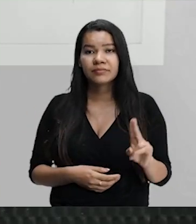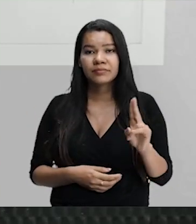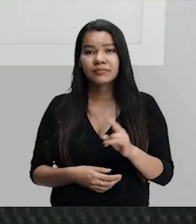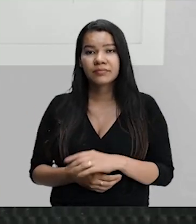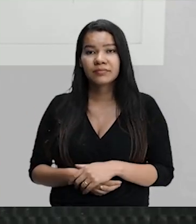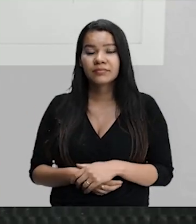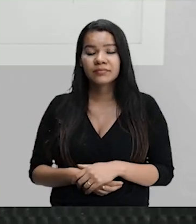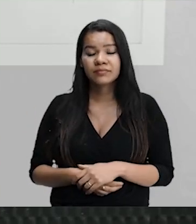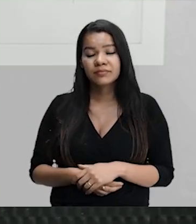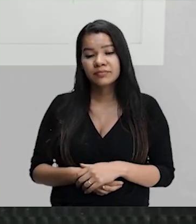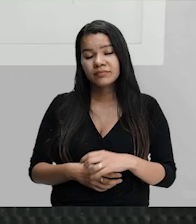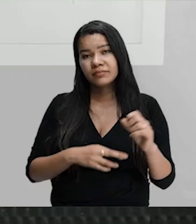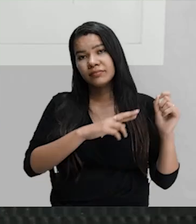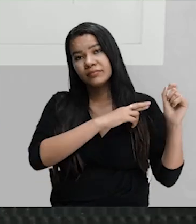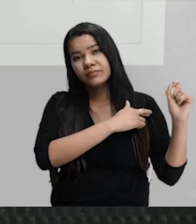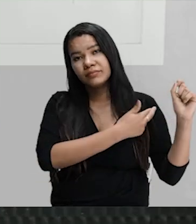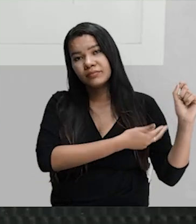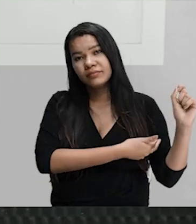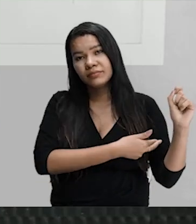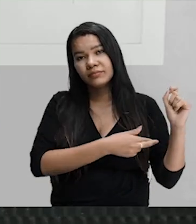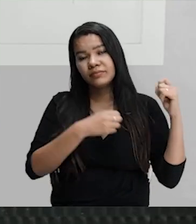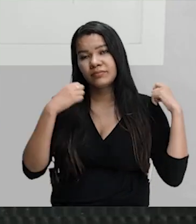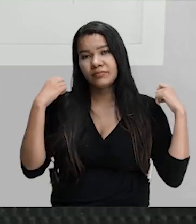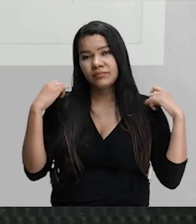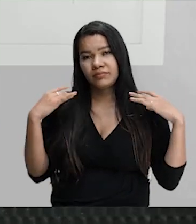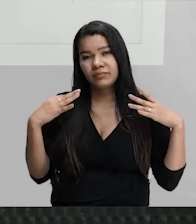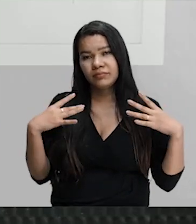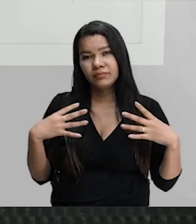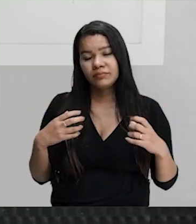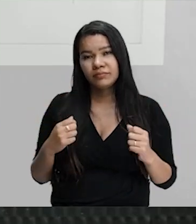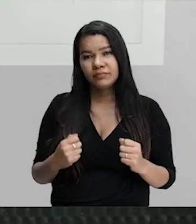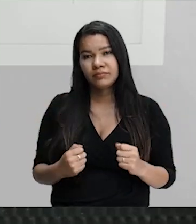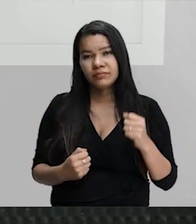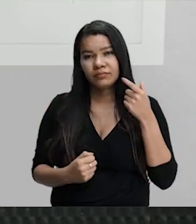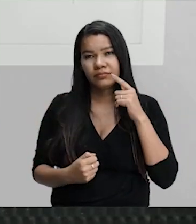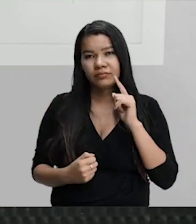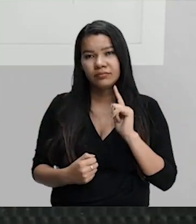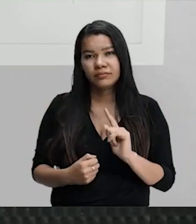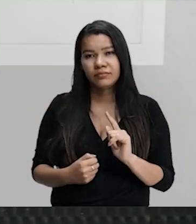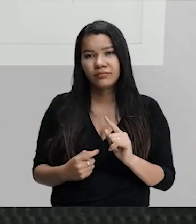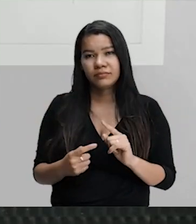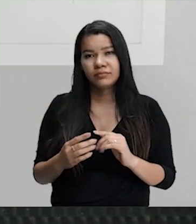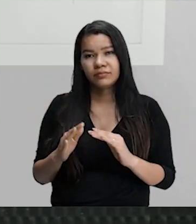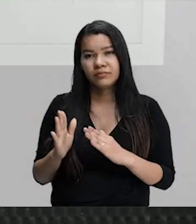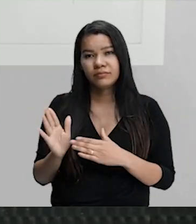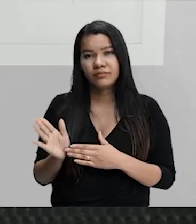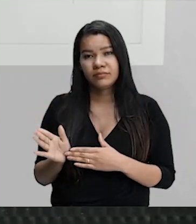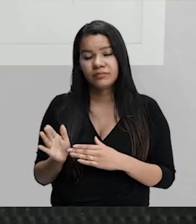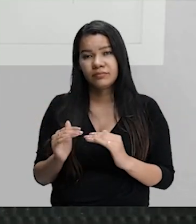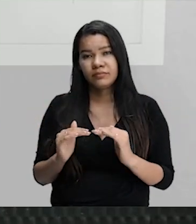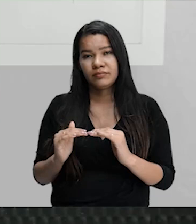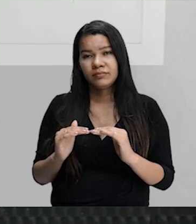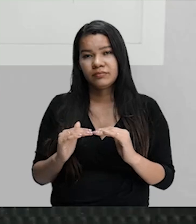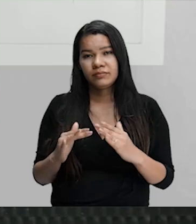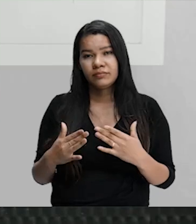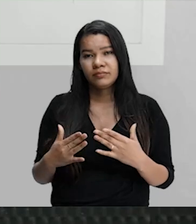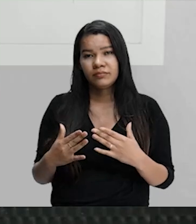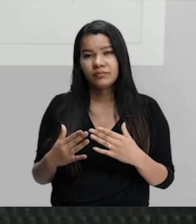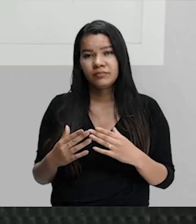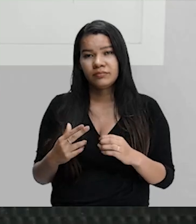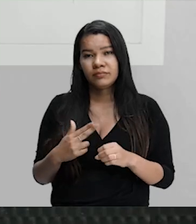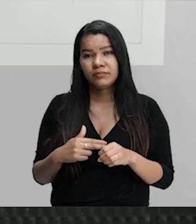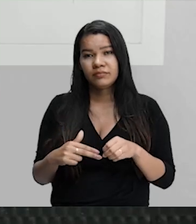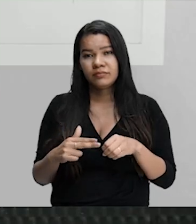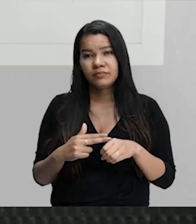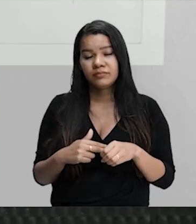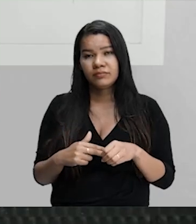é, de recursos naturais para poder chegar à estabilidade, tá ok? Então são núcleos muito instáveis.